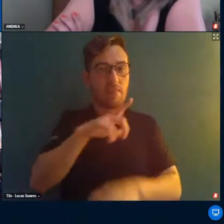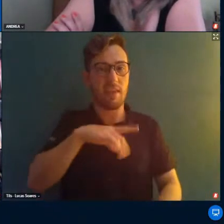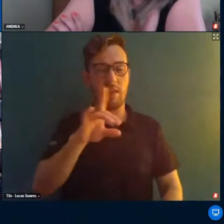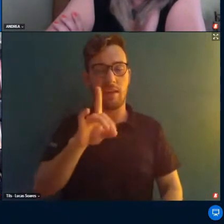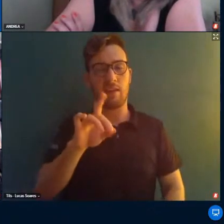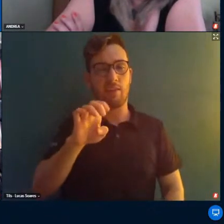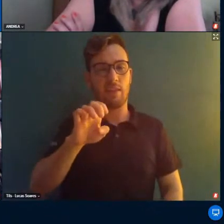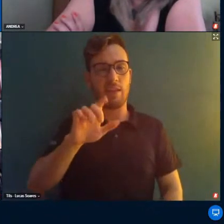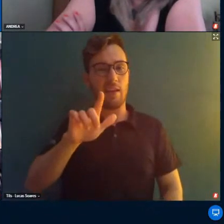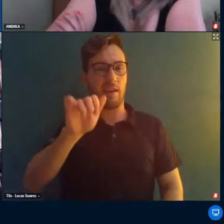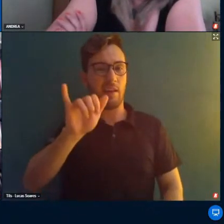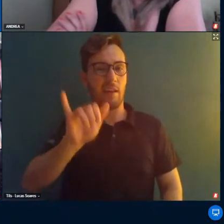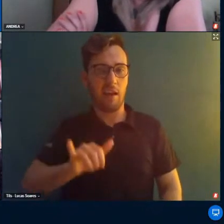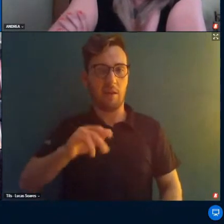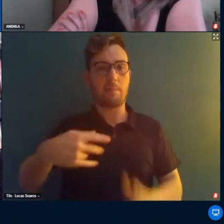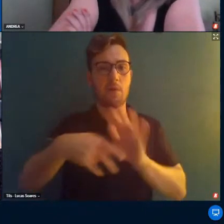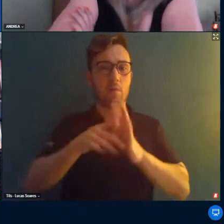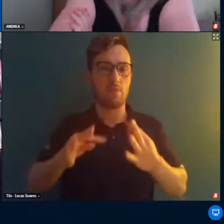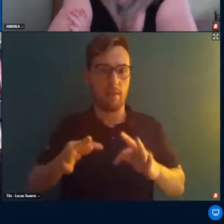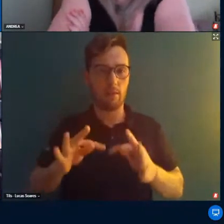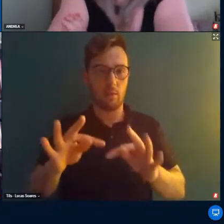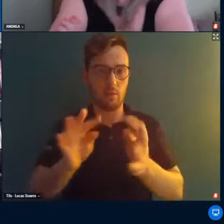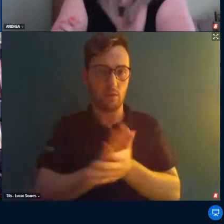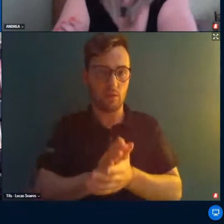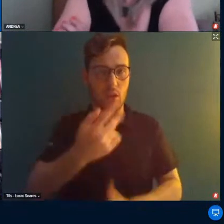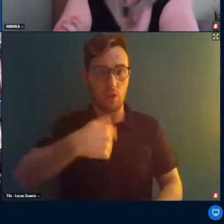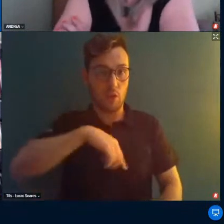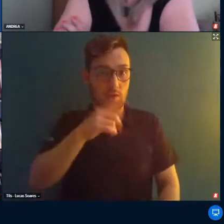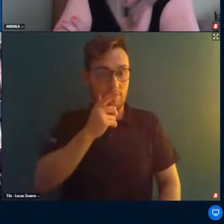da tecnologia. A gente não conseguia